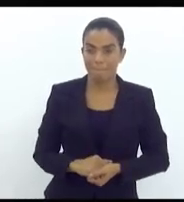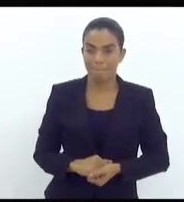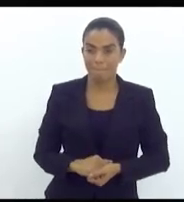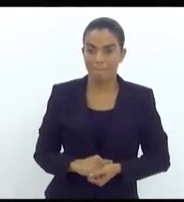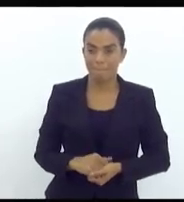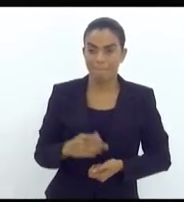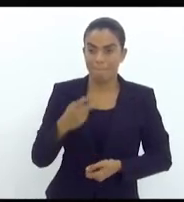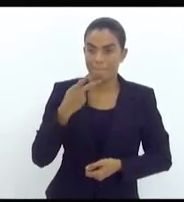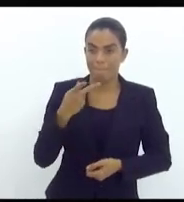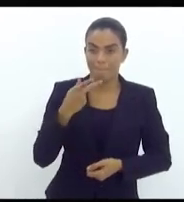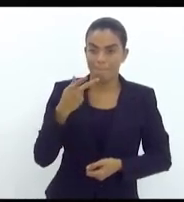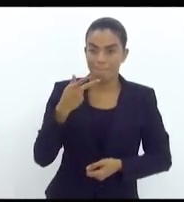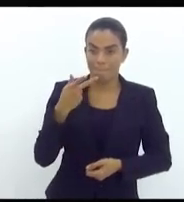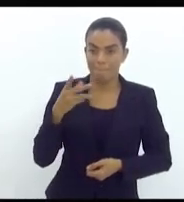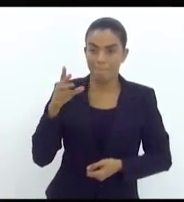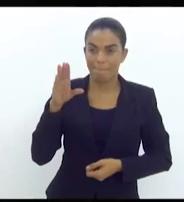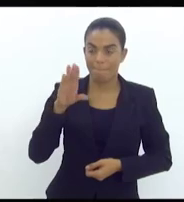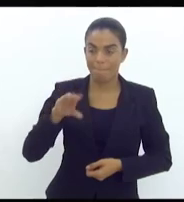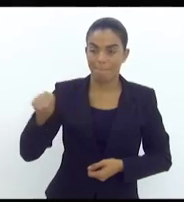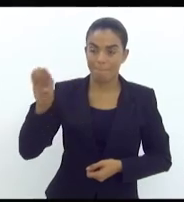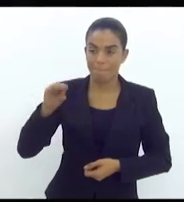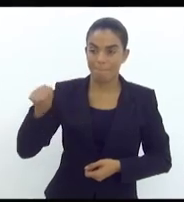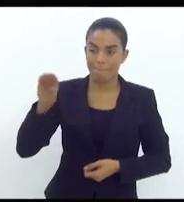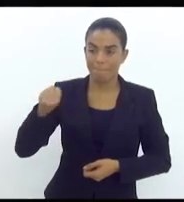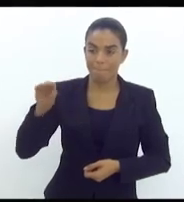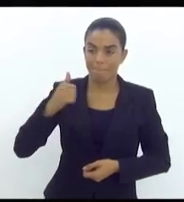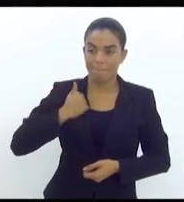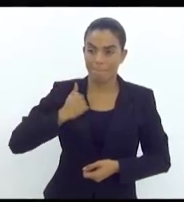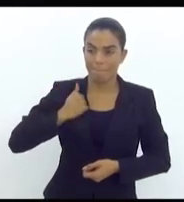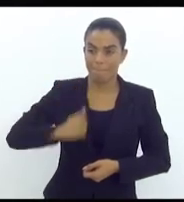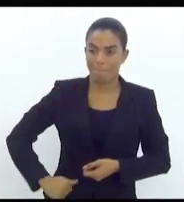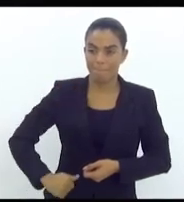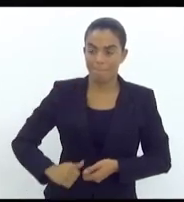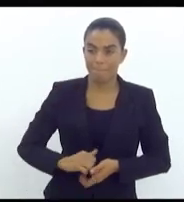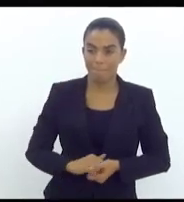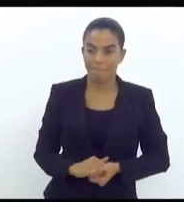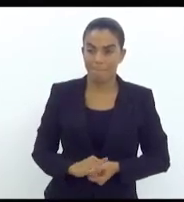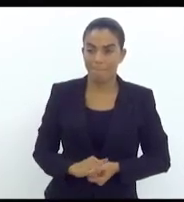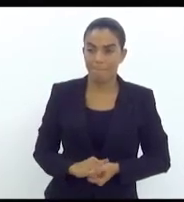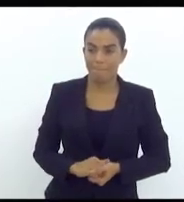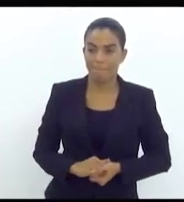para falar esta bravata esta falácia